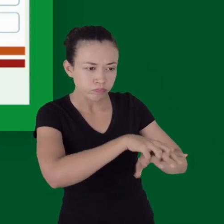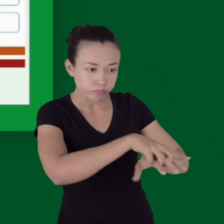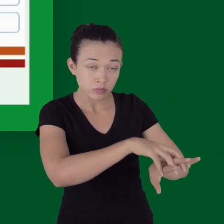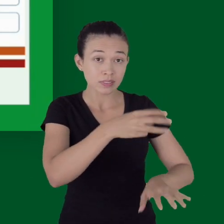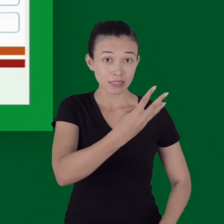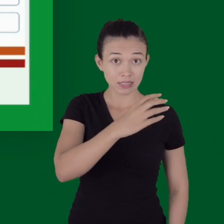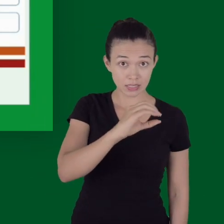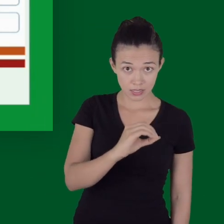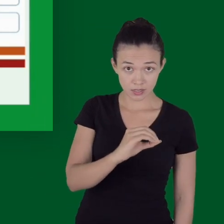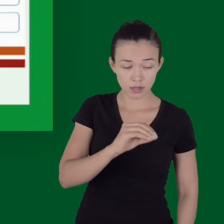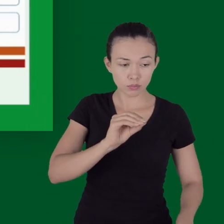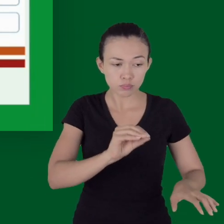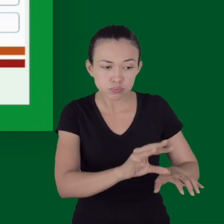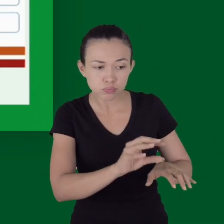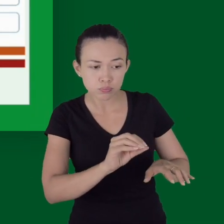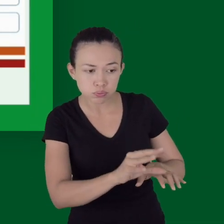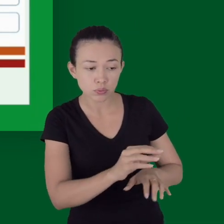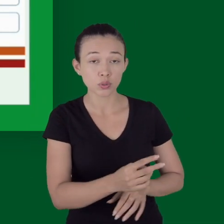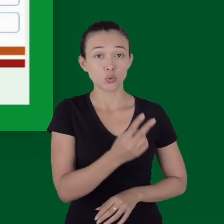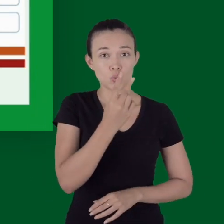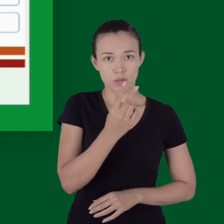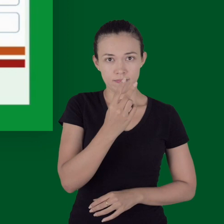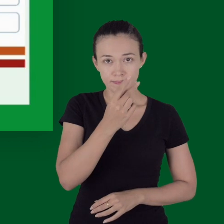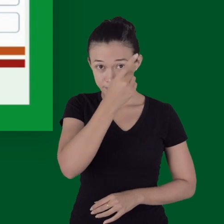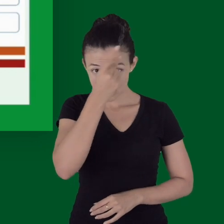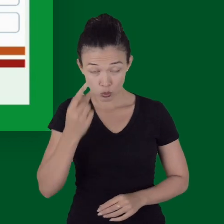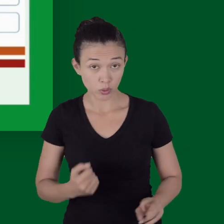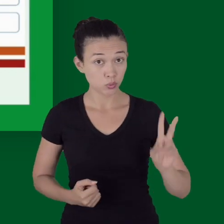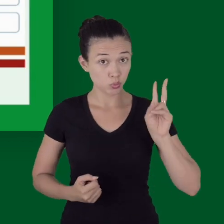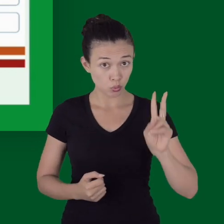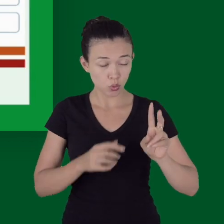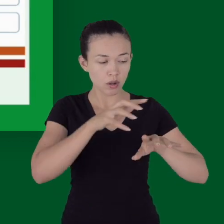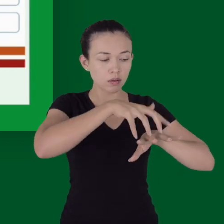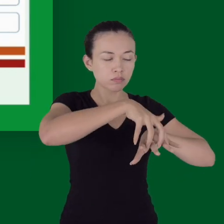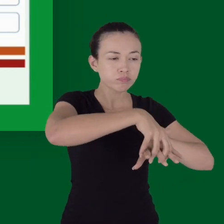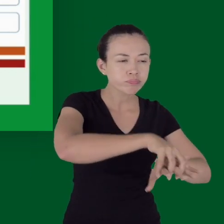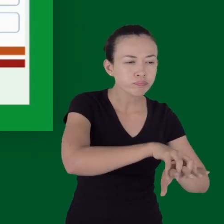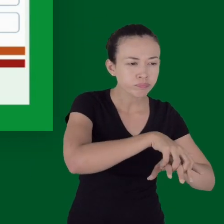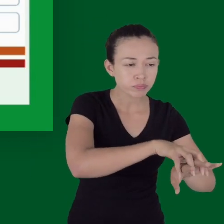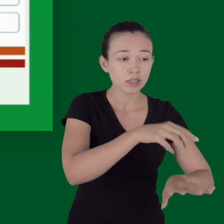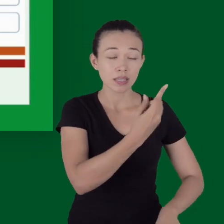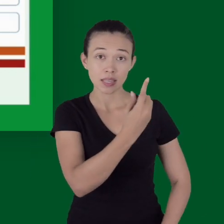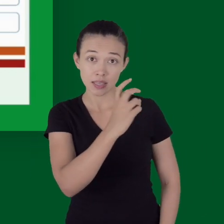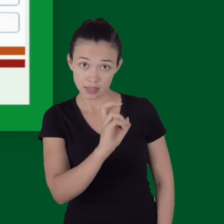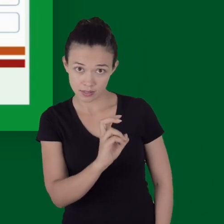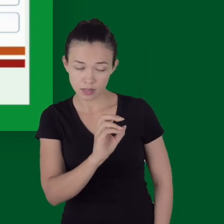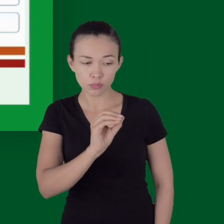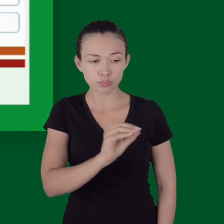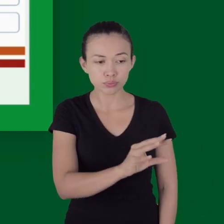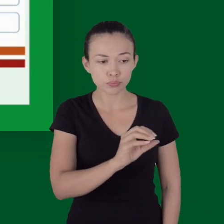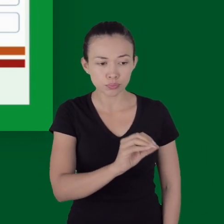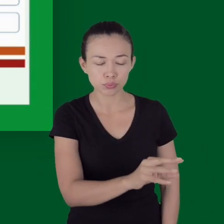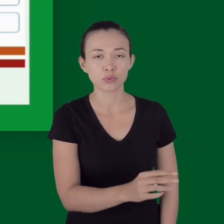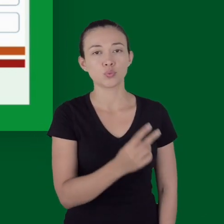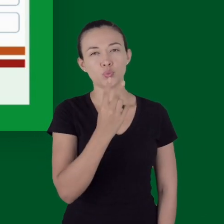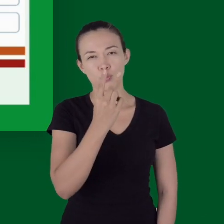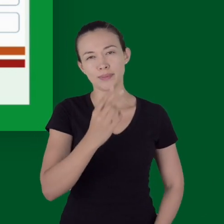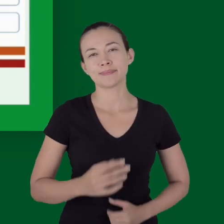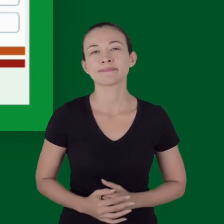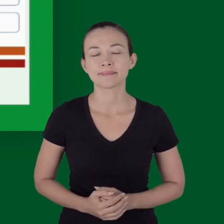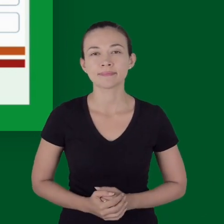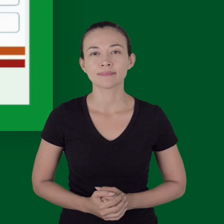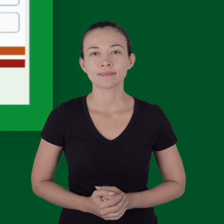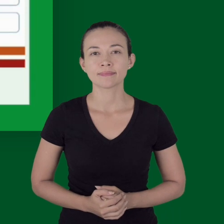né, na proporção de 30 compressões para 2 ventilações, e quando a gente tem 2 socorristas, 15 compressões com